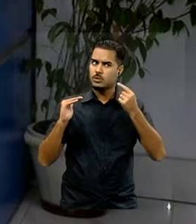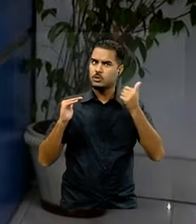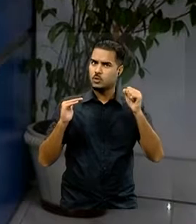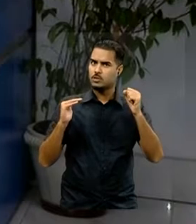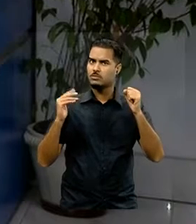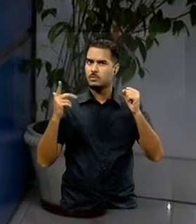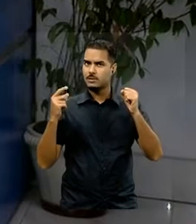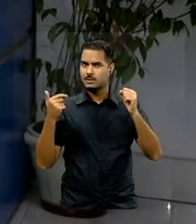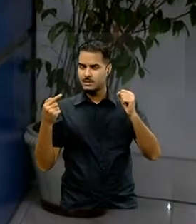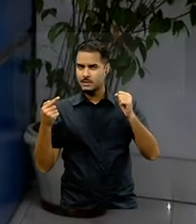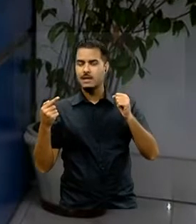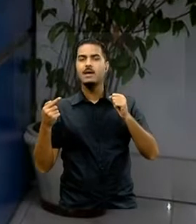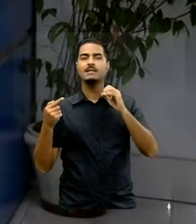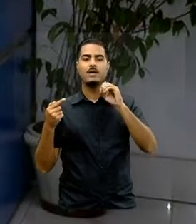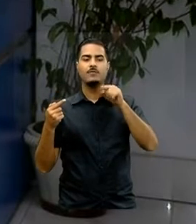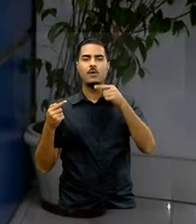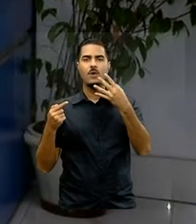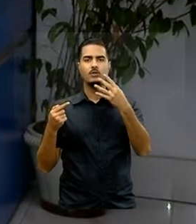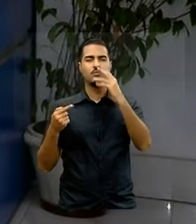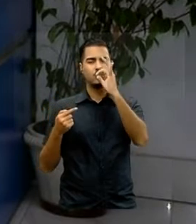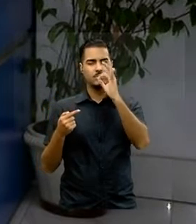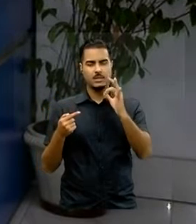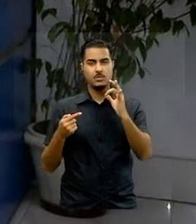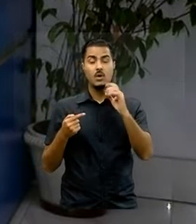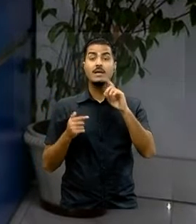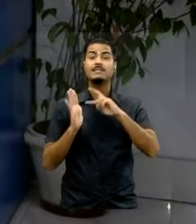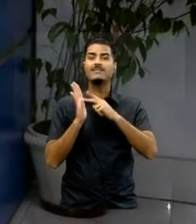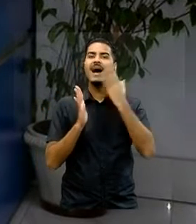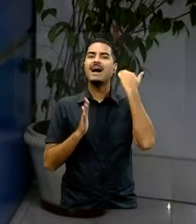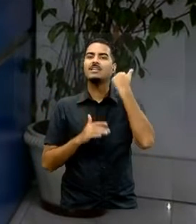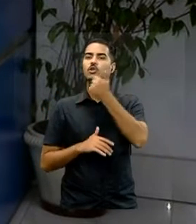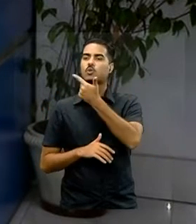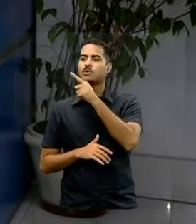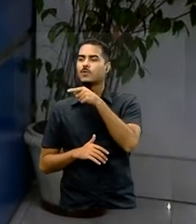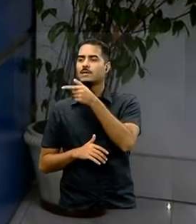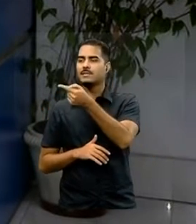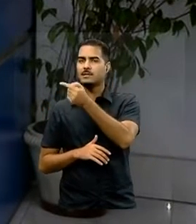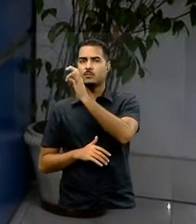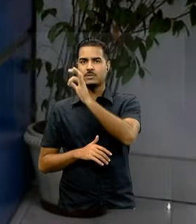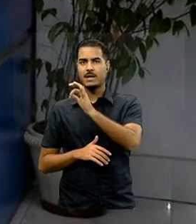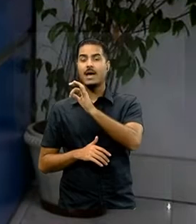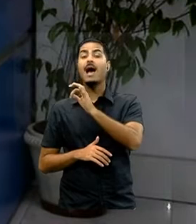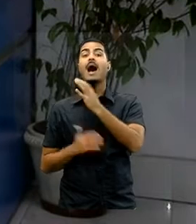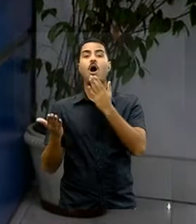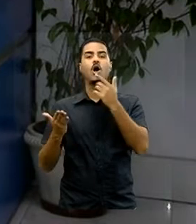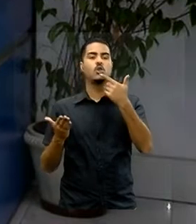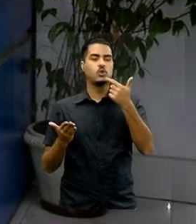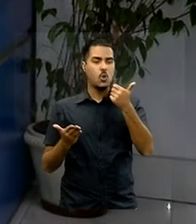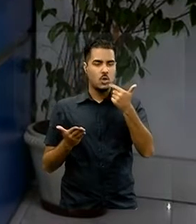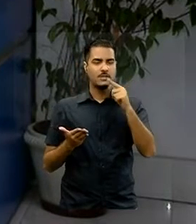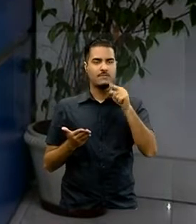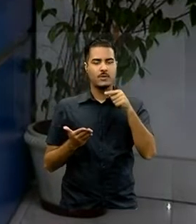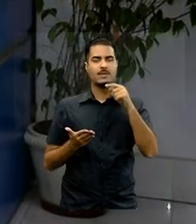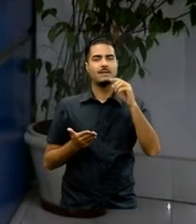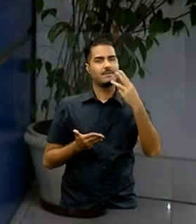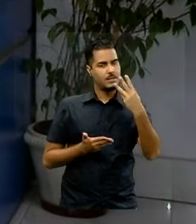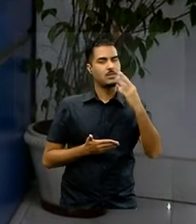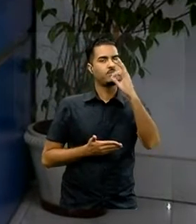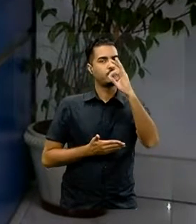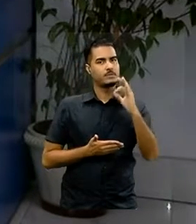recuou 0,4 ponto percentual, ou seja, de 12,7% para 12,3%. Na